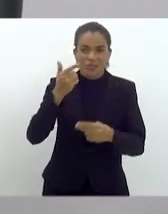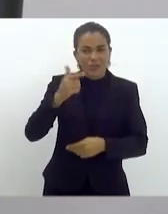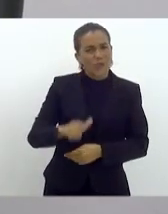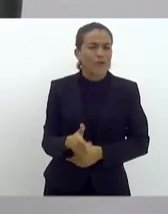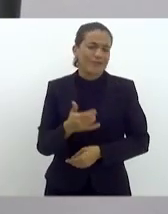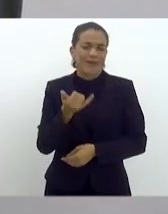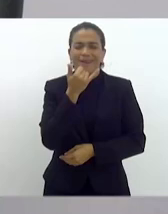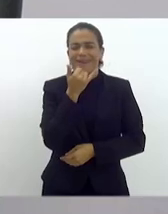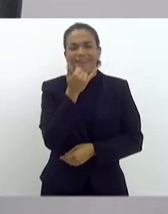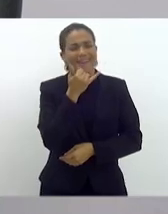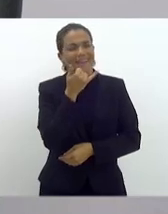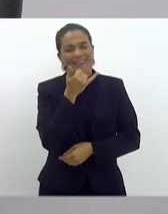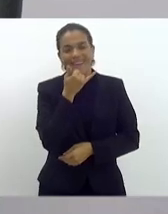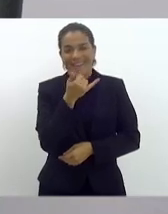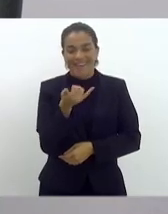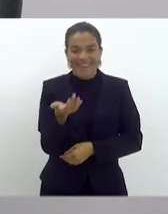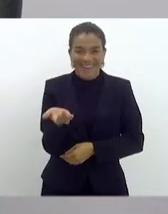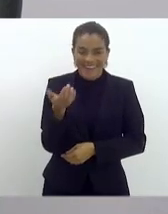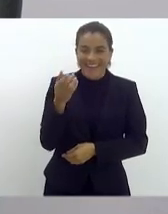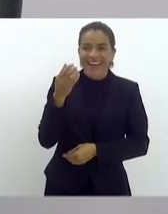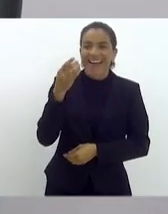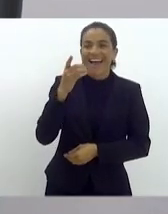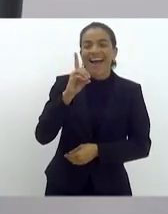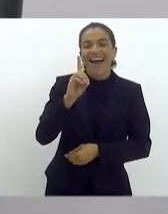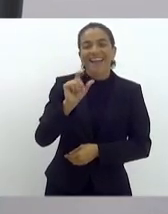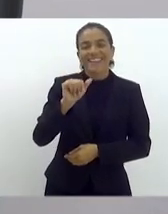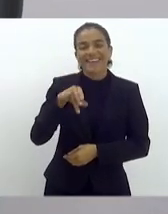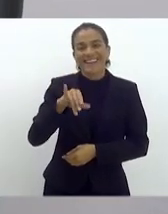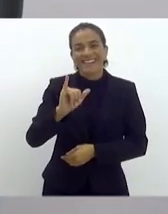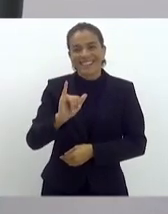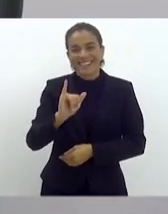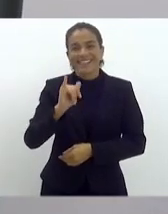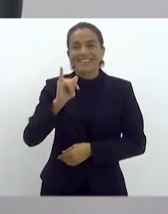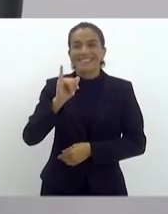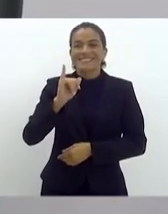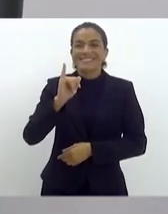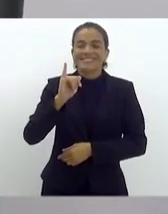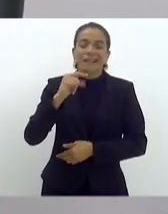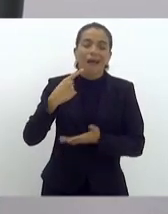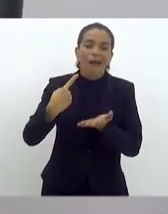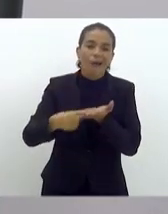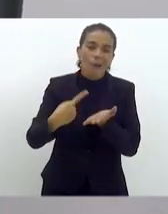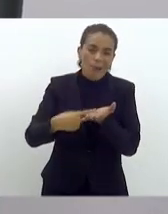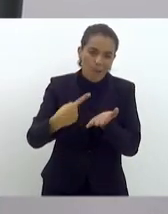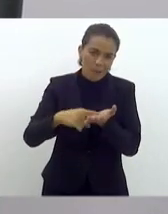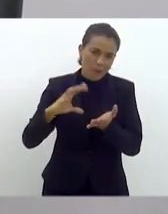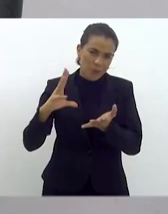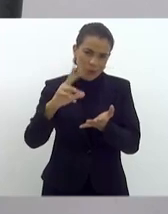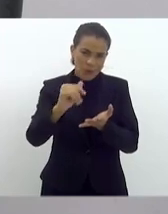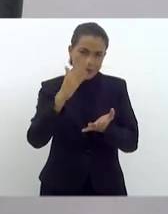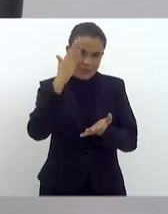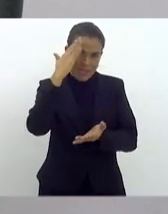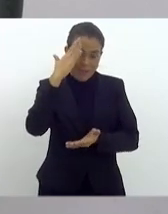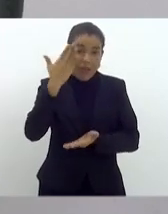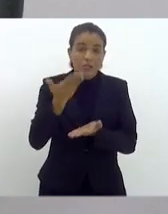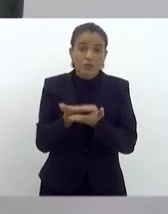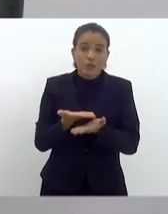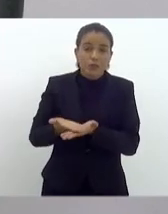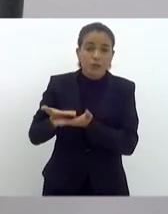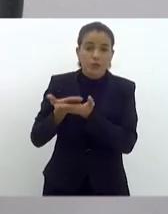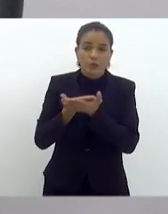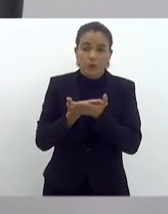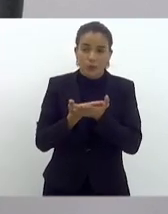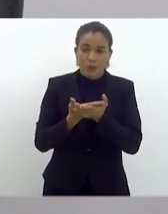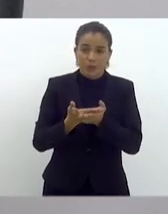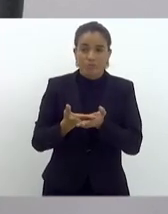novo Monteiro desculpa a deputada Dani Monteiro tá trabalhando tá no compromisso Todos sabem né que era estuda a questão